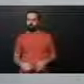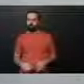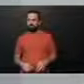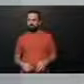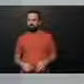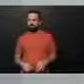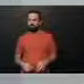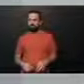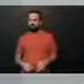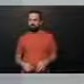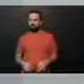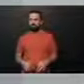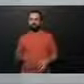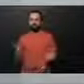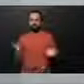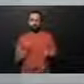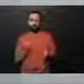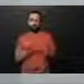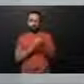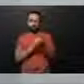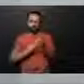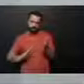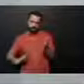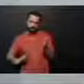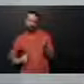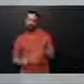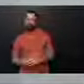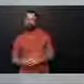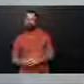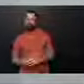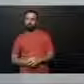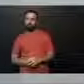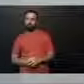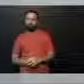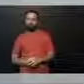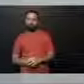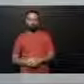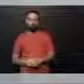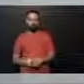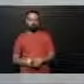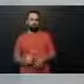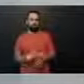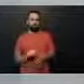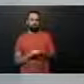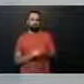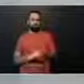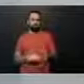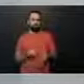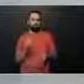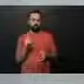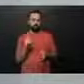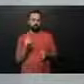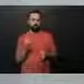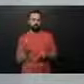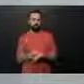Ou melhor, a nossa tarefa, né? A indicação da tarefa. Exercício 1, da página